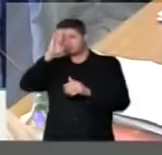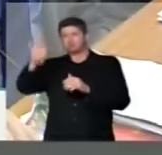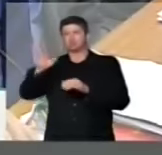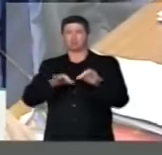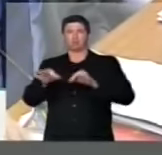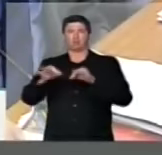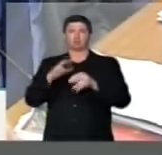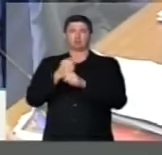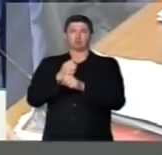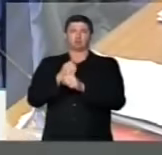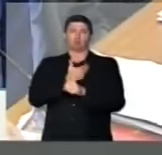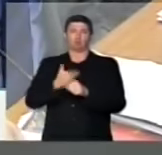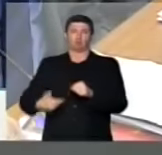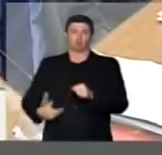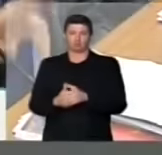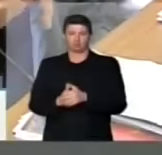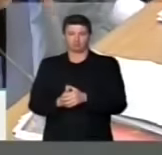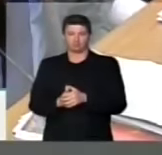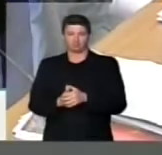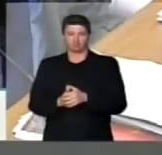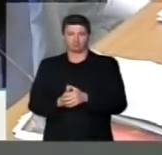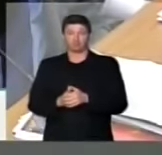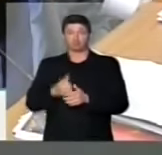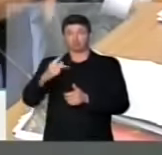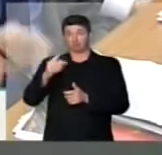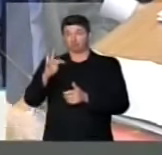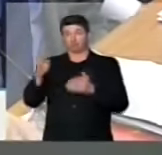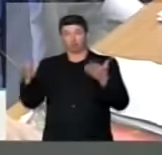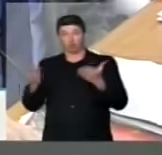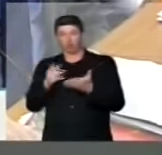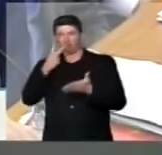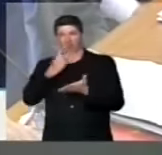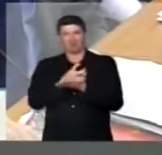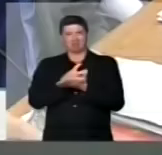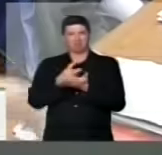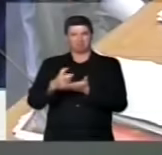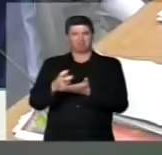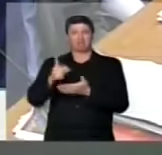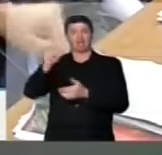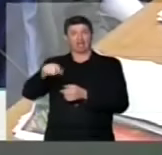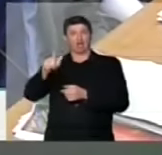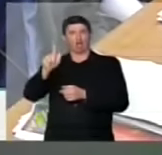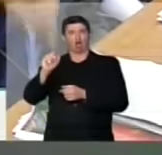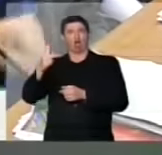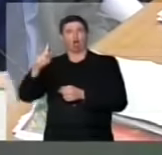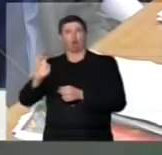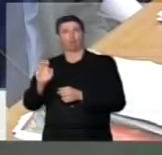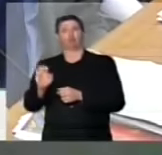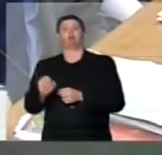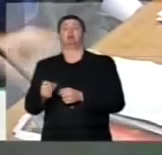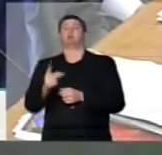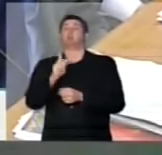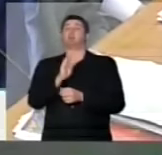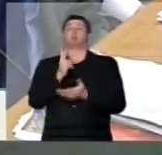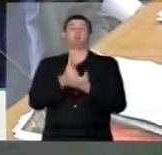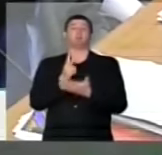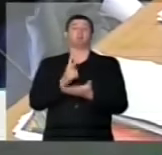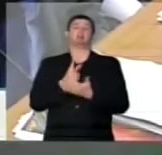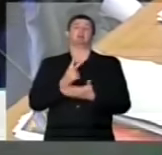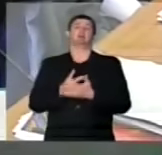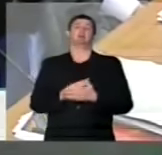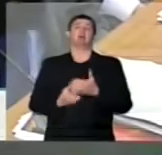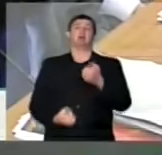das contas públicas. O PT que hoje diz que impeachment é golpe é o mesmo PT que apoiou